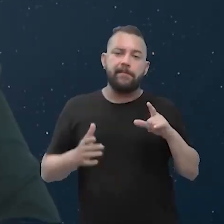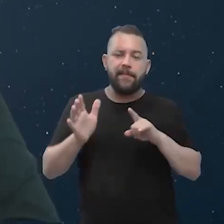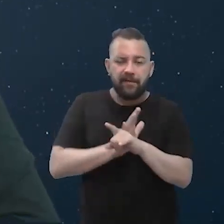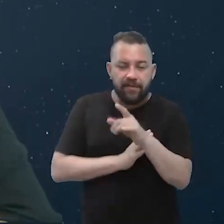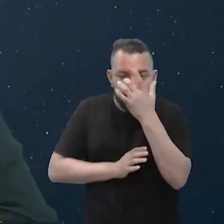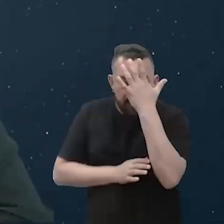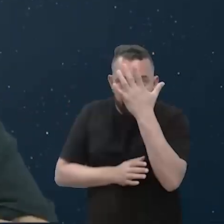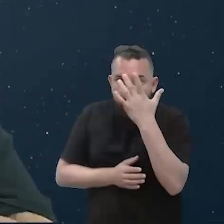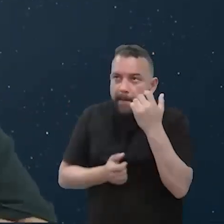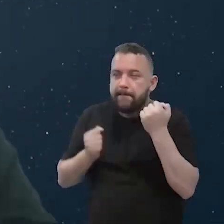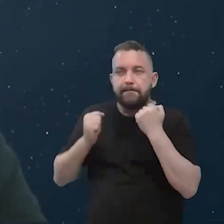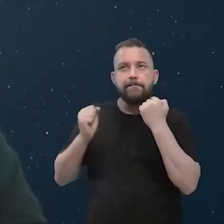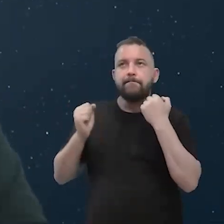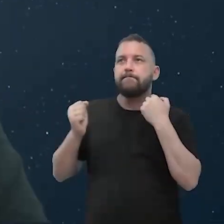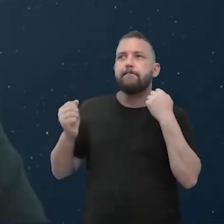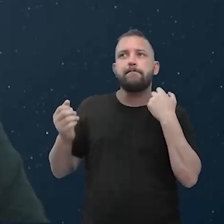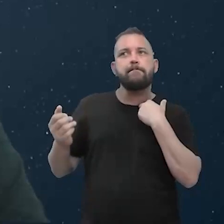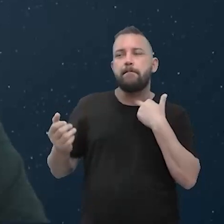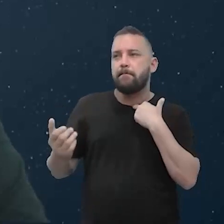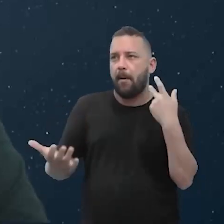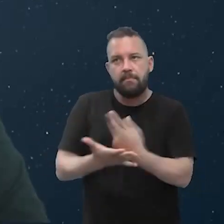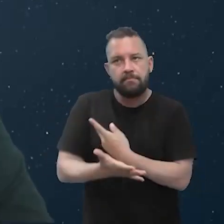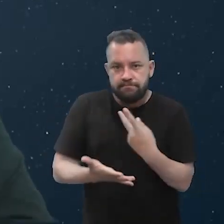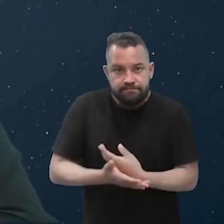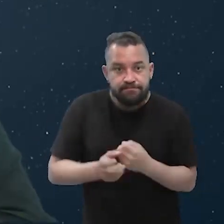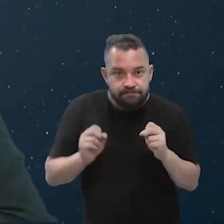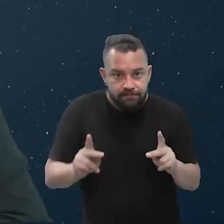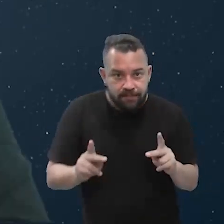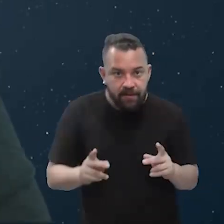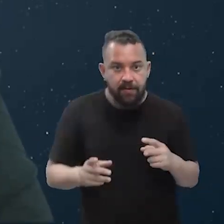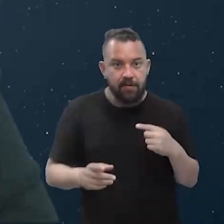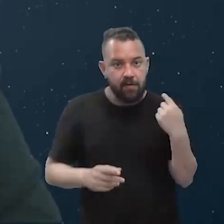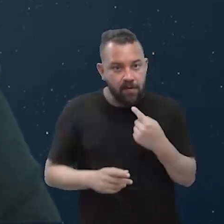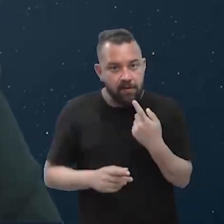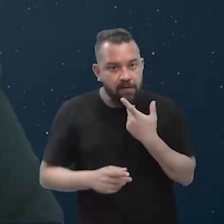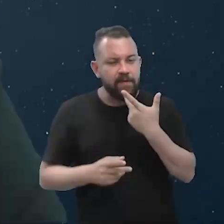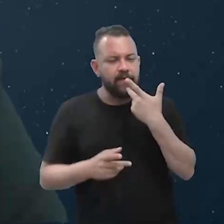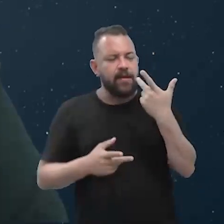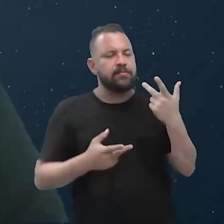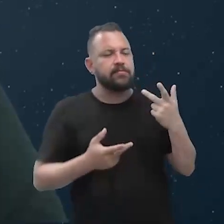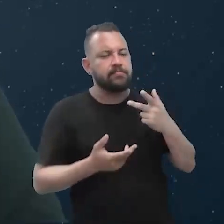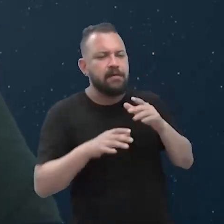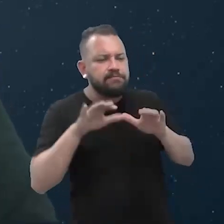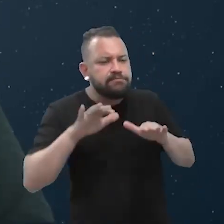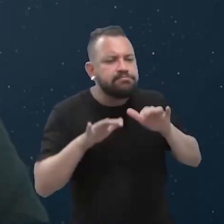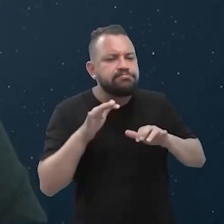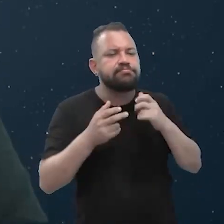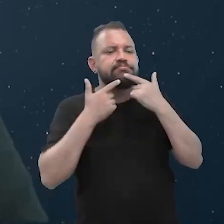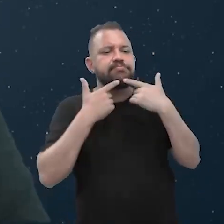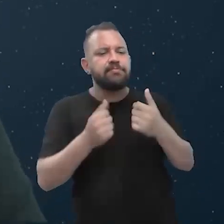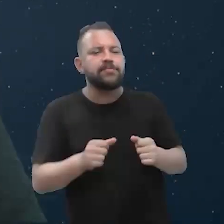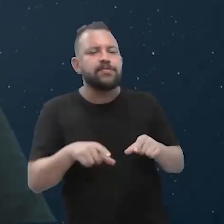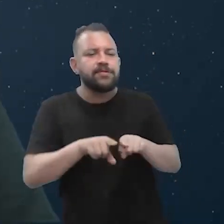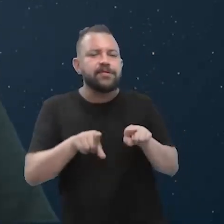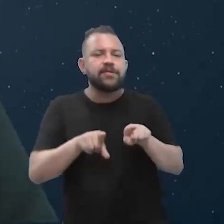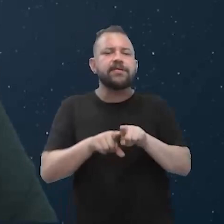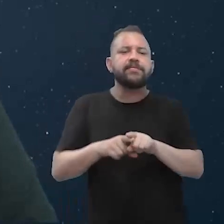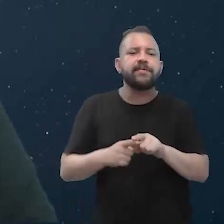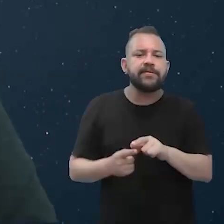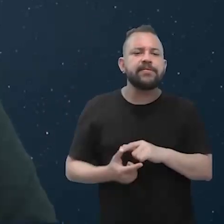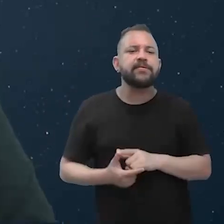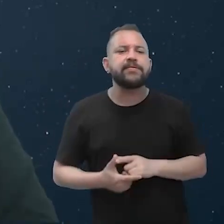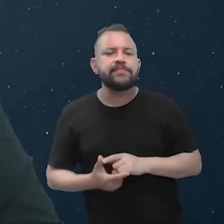você não pode perder de jeito nenhum, ok? Então a gente vai falar hoje das variações, vamos falar também do nível de